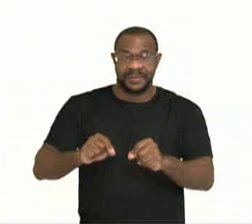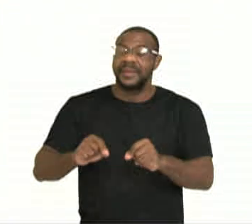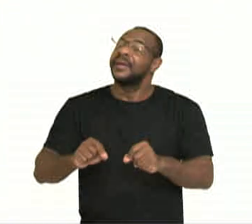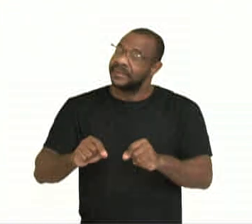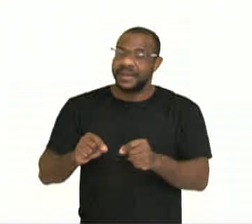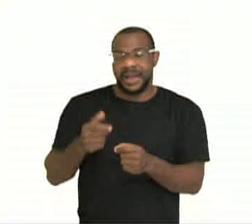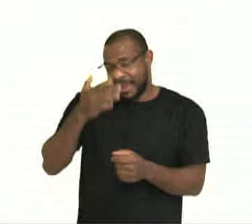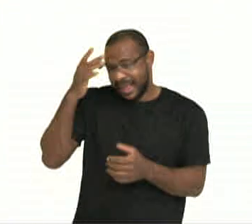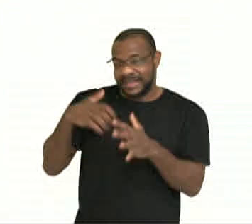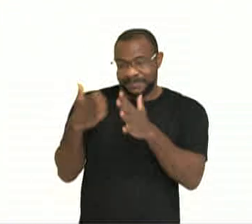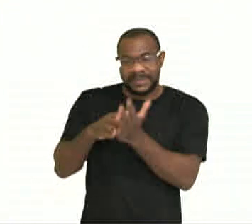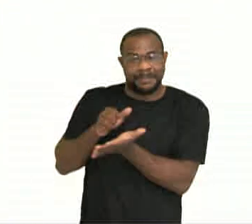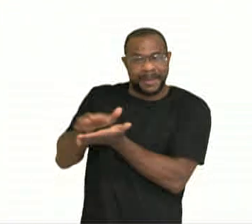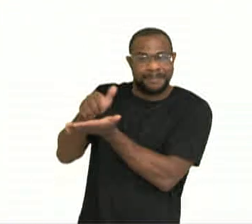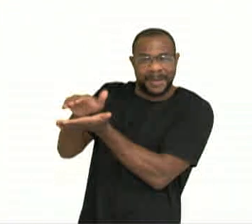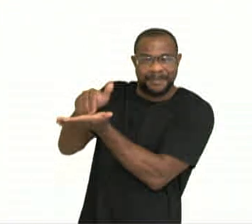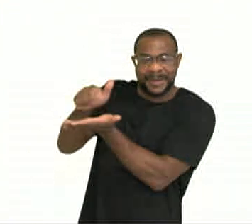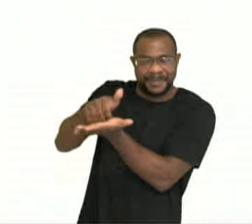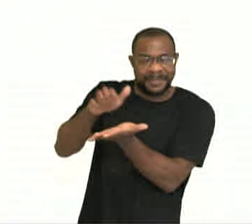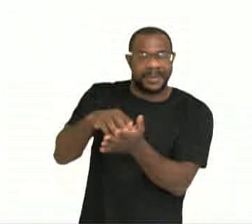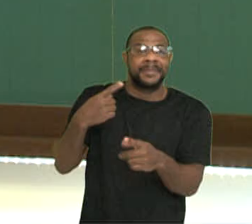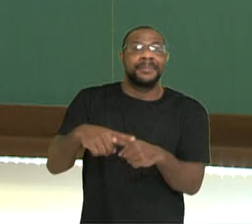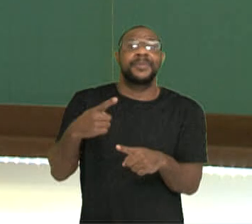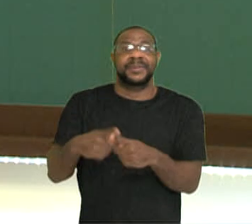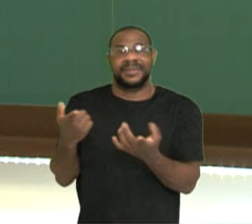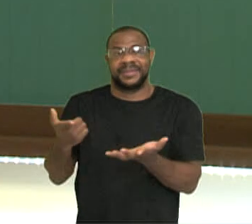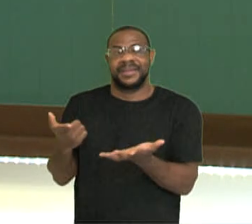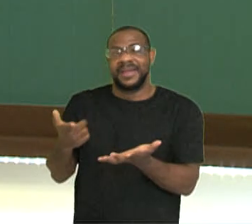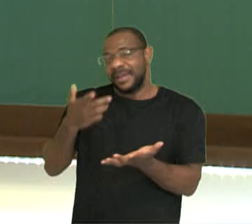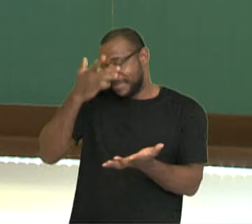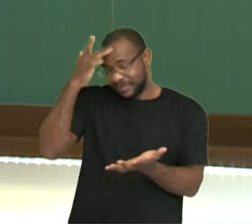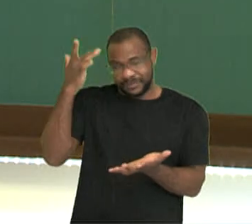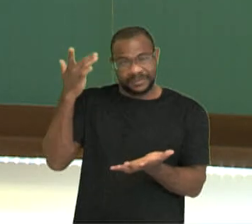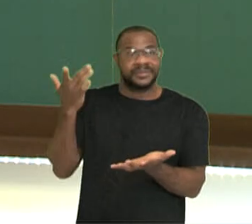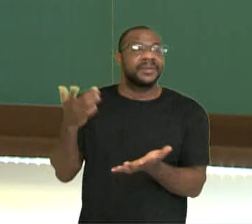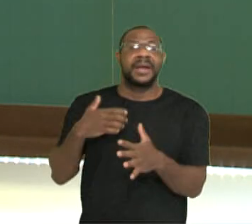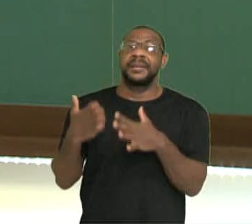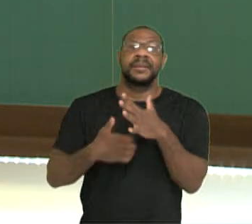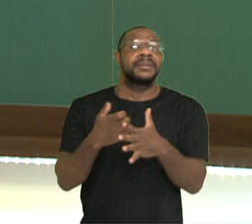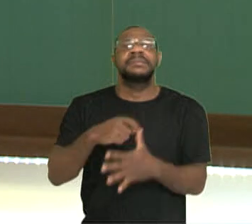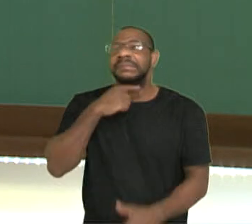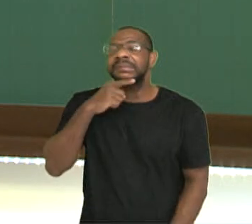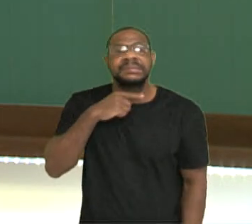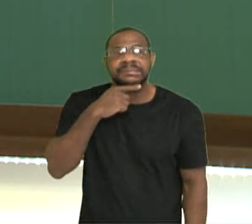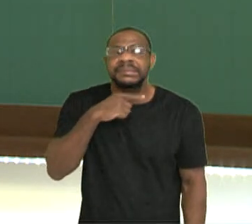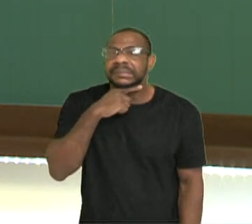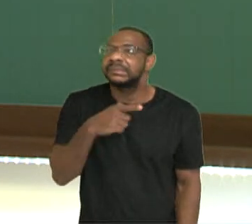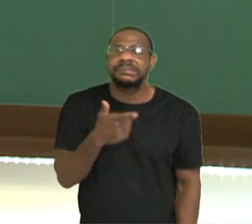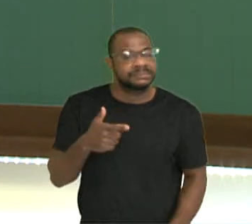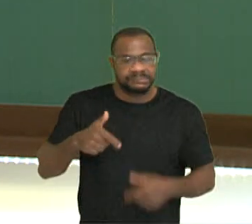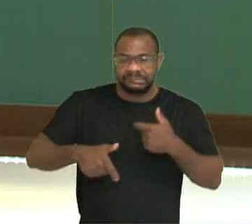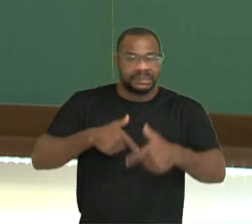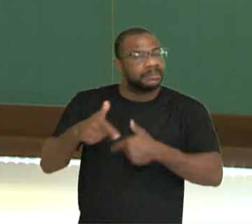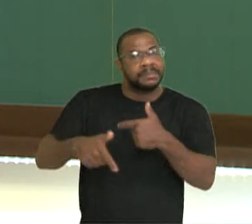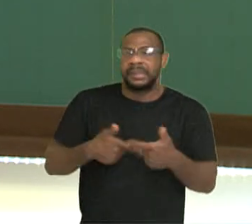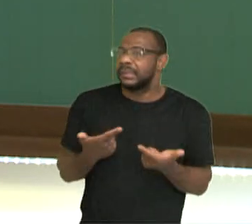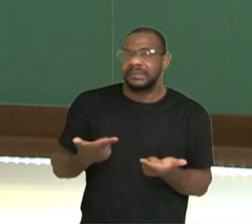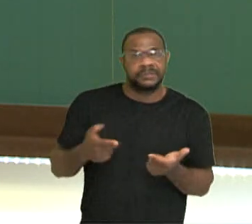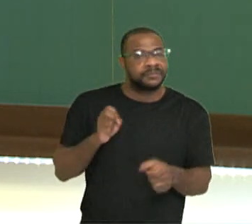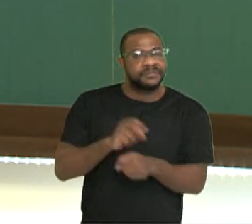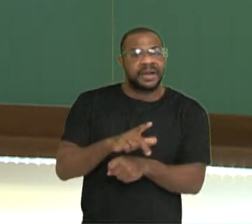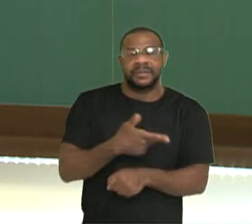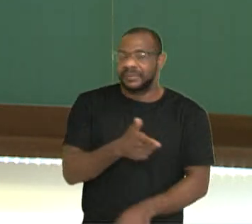desemprego conjuntural. A necessidade de demitir as pessoas porque as empresas não conseguem manter esses empregos, mas